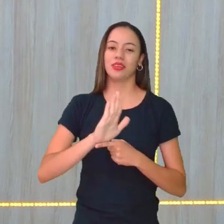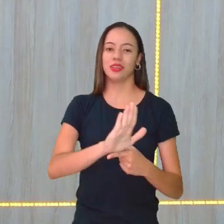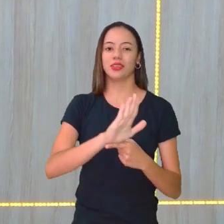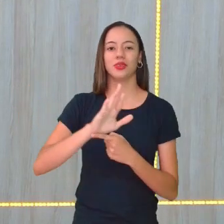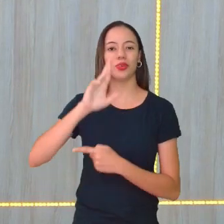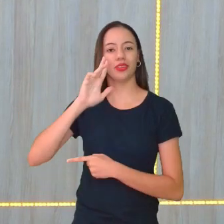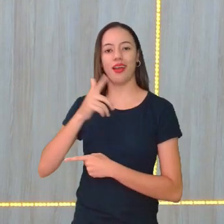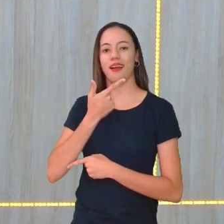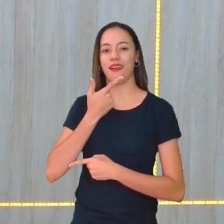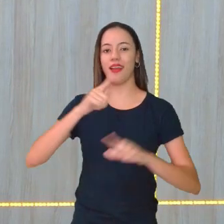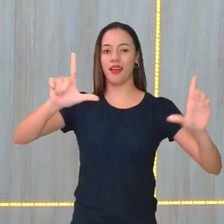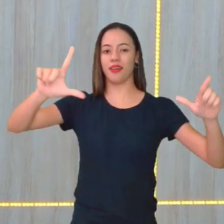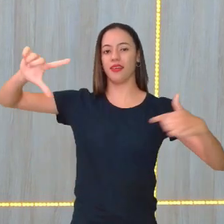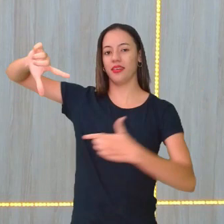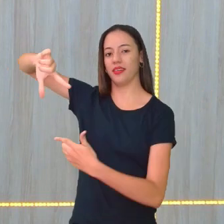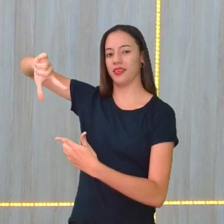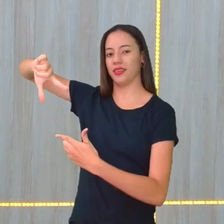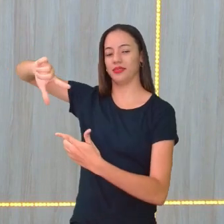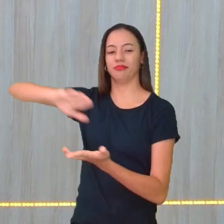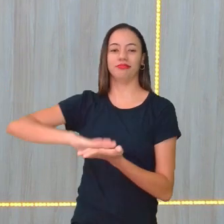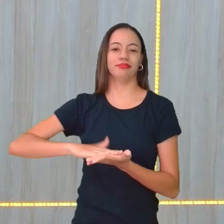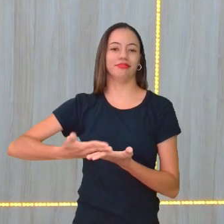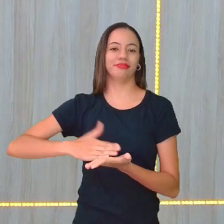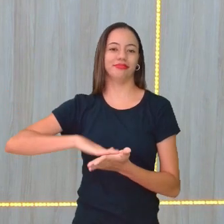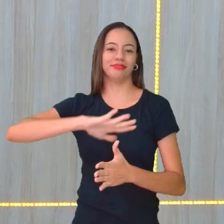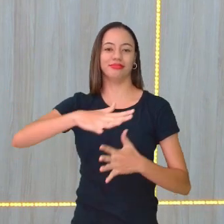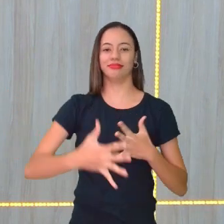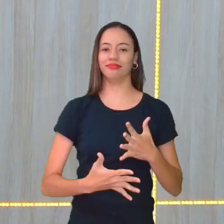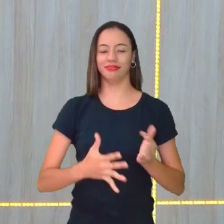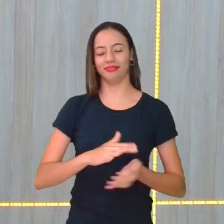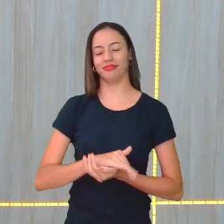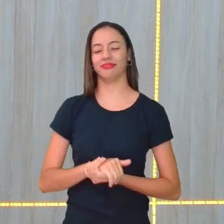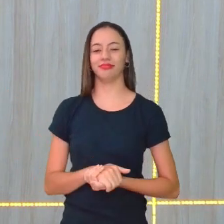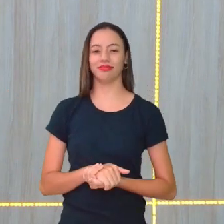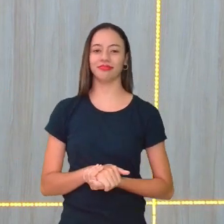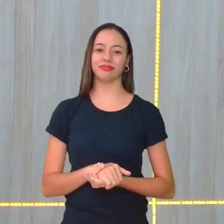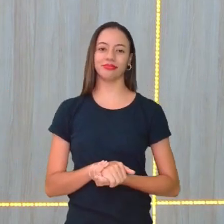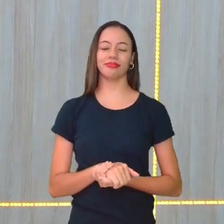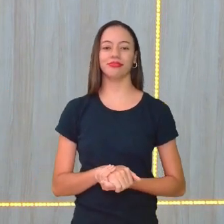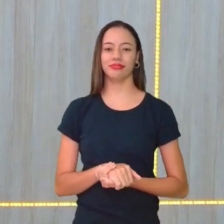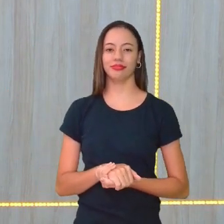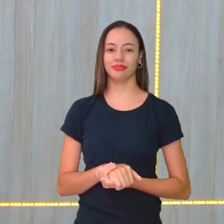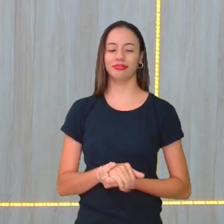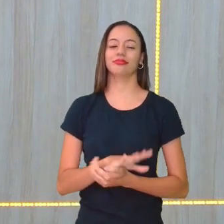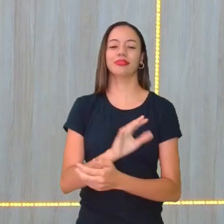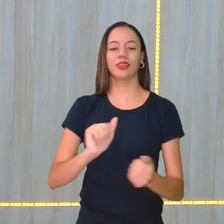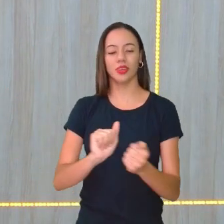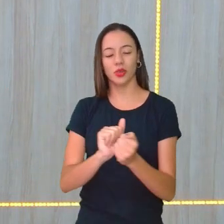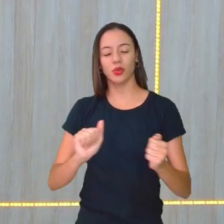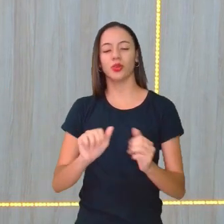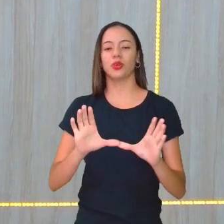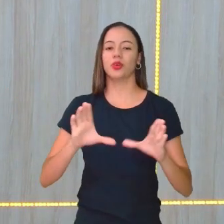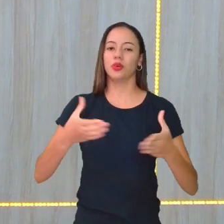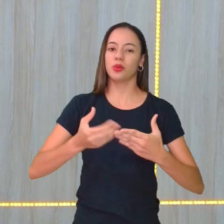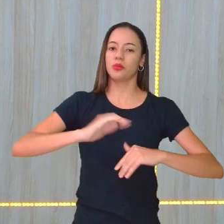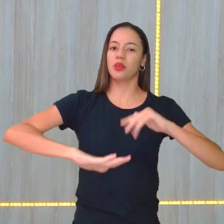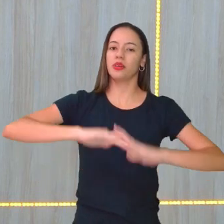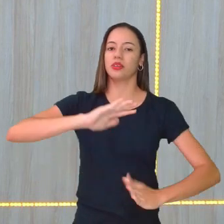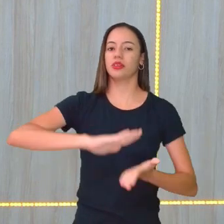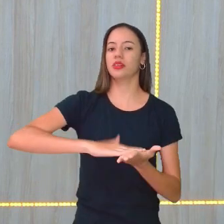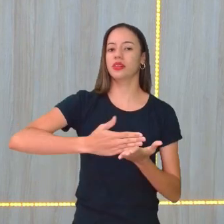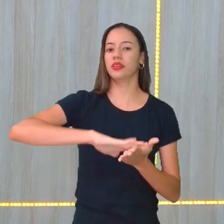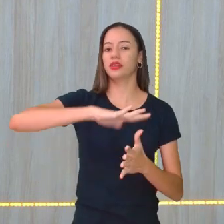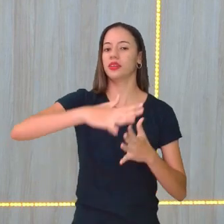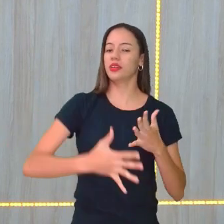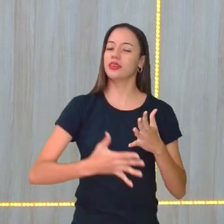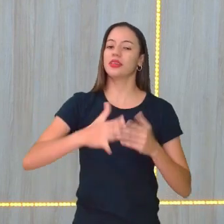no cantinho, nossa intérprete de Libras, que junto com toda a equipe de intérprete de Libras